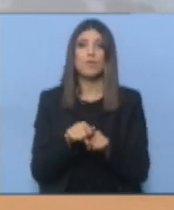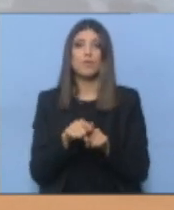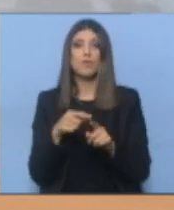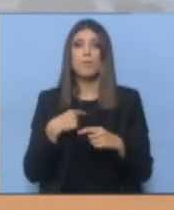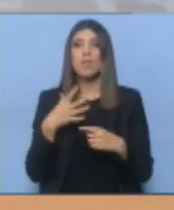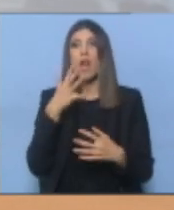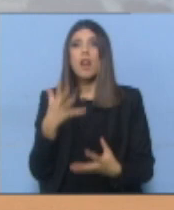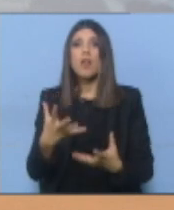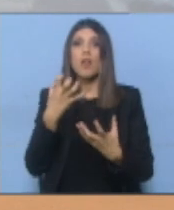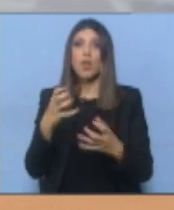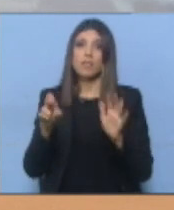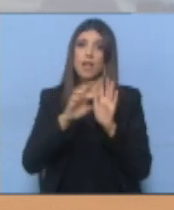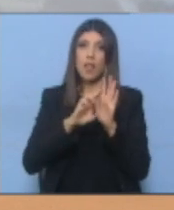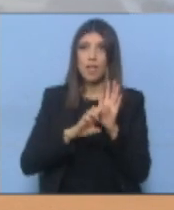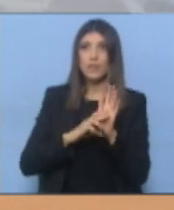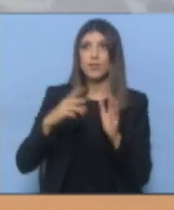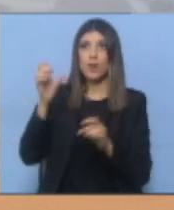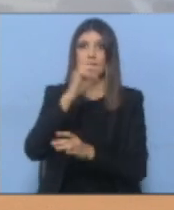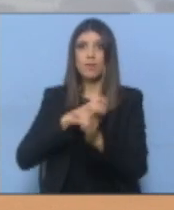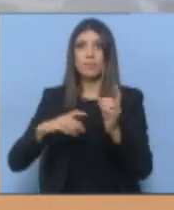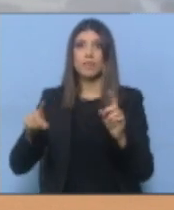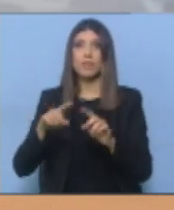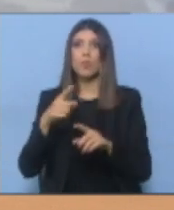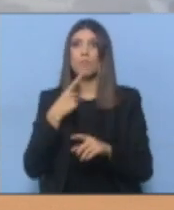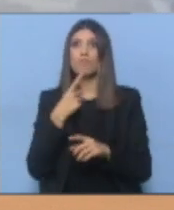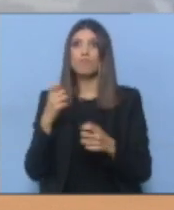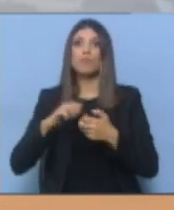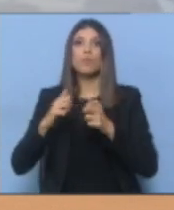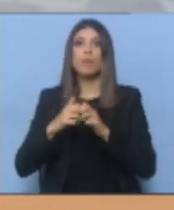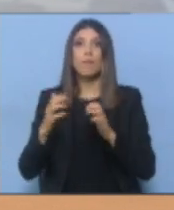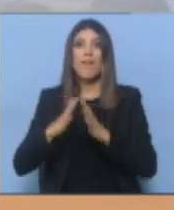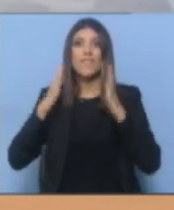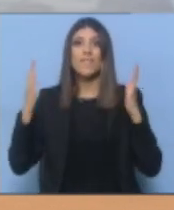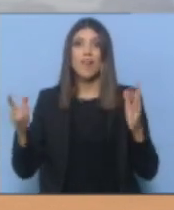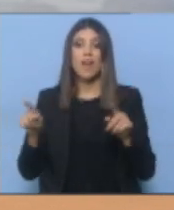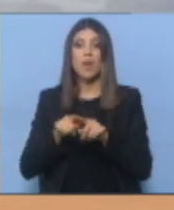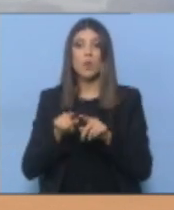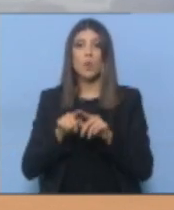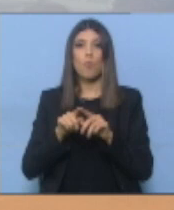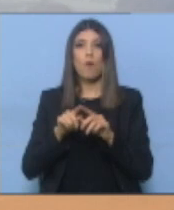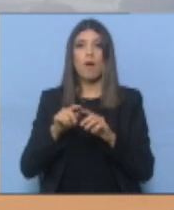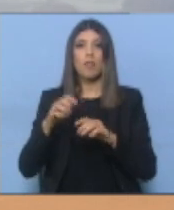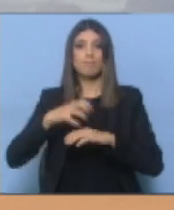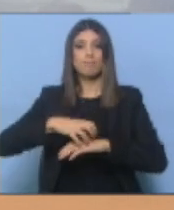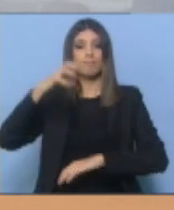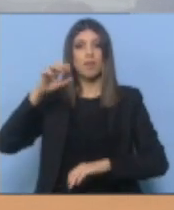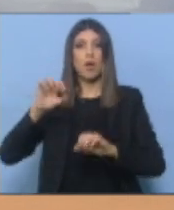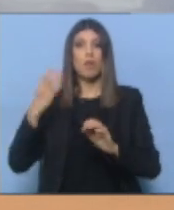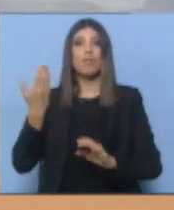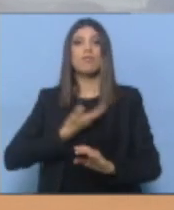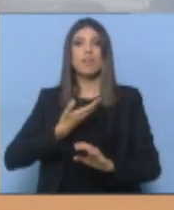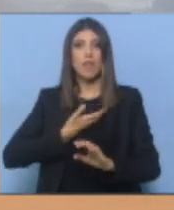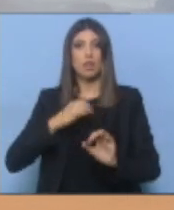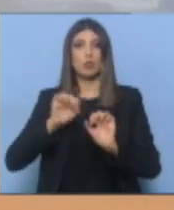consta mais no relatório europeu como a questão mais premente tem a ver com a implementação do pilar social, do pilar dos direitos sociais da